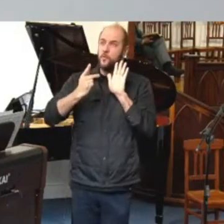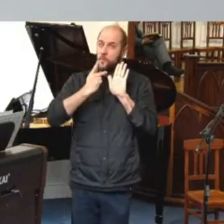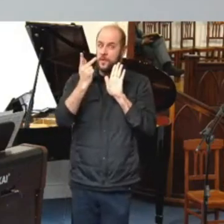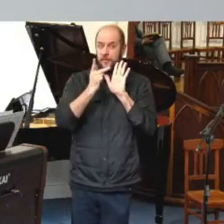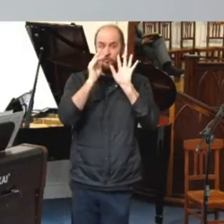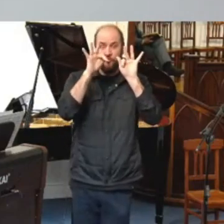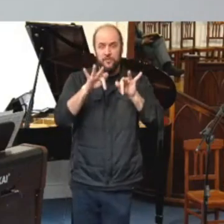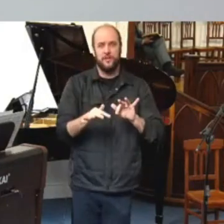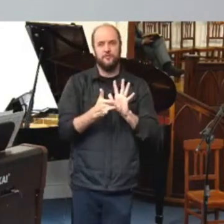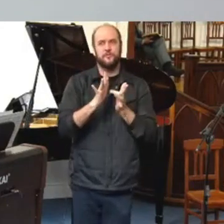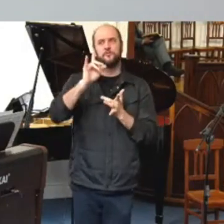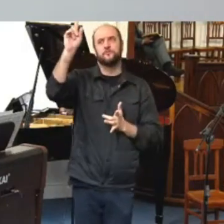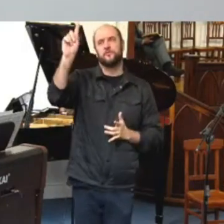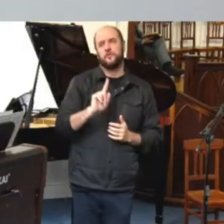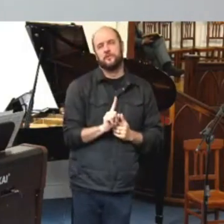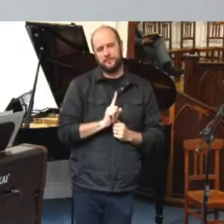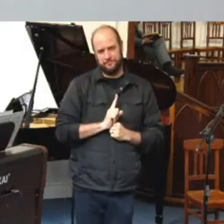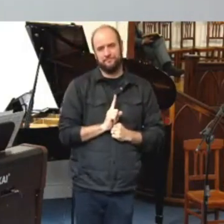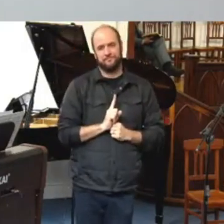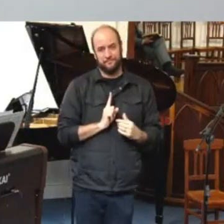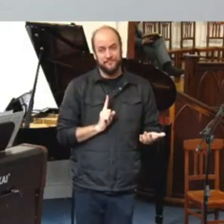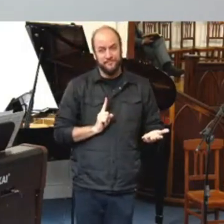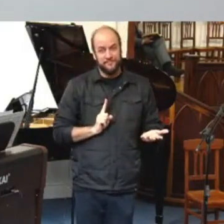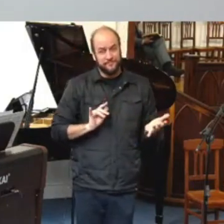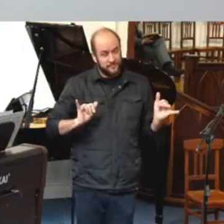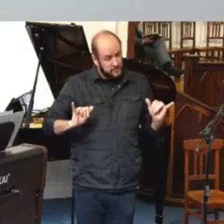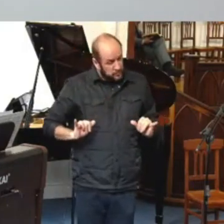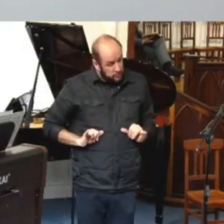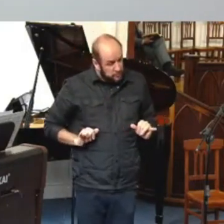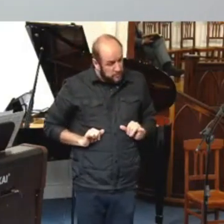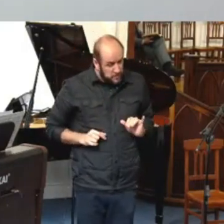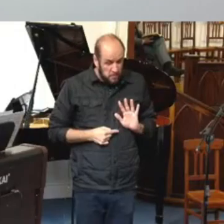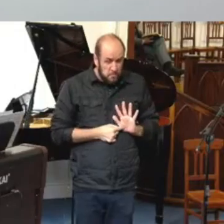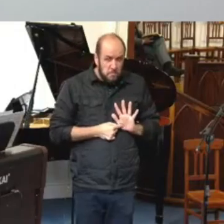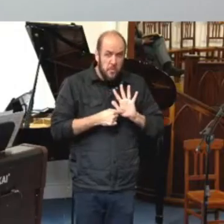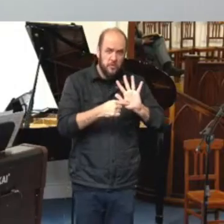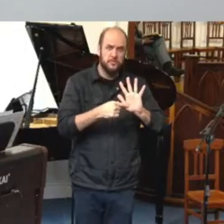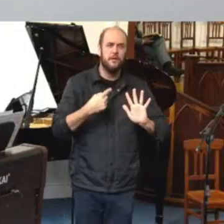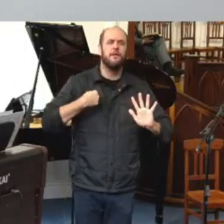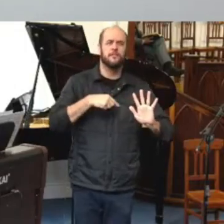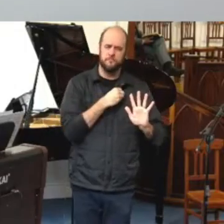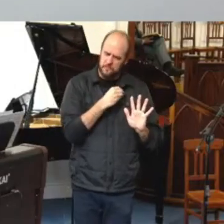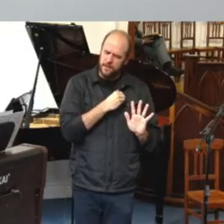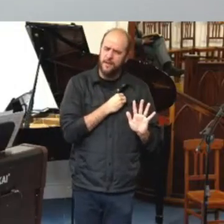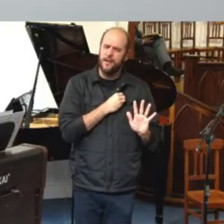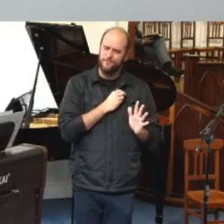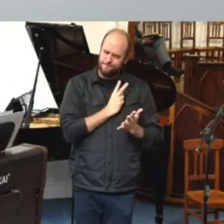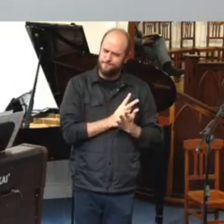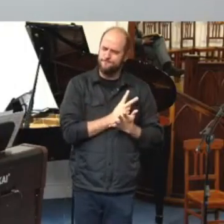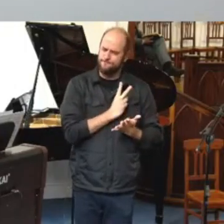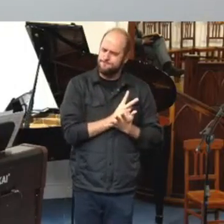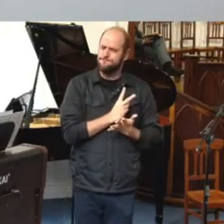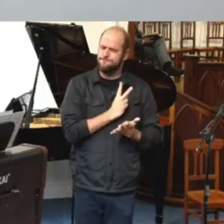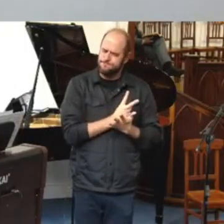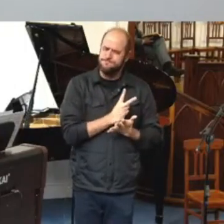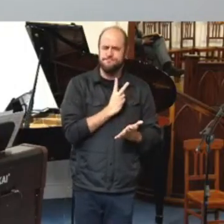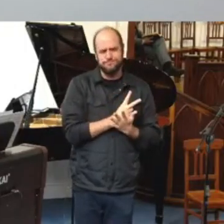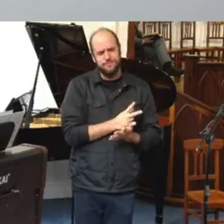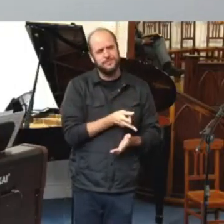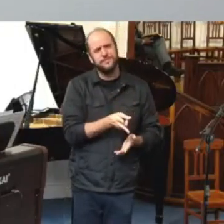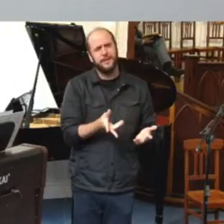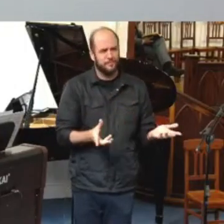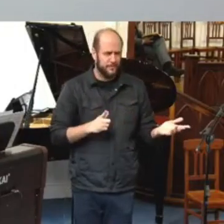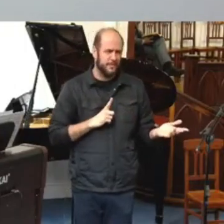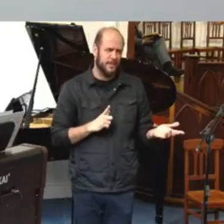promessa eterna. Fora isso, o sofrimento expõe os nossos pecados persistentes, aqueles que precisam ser